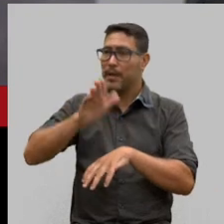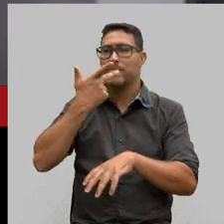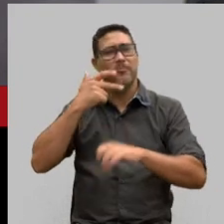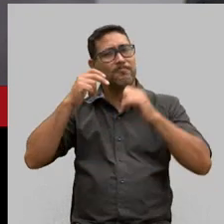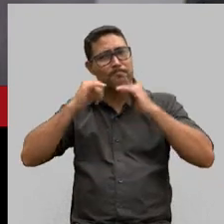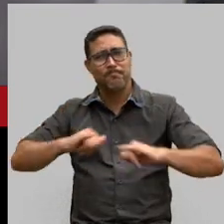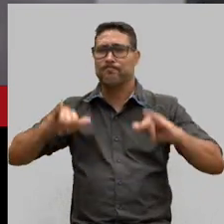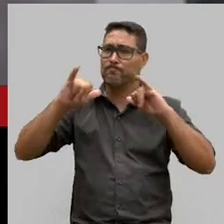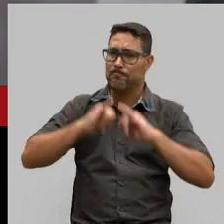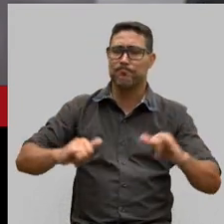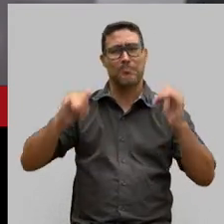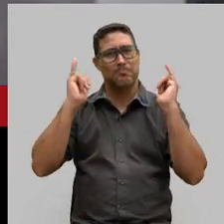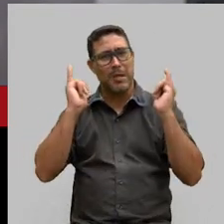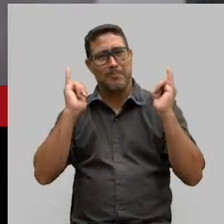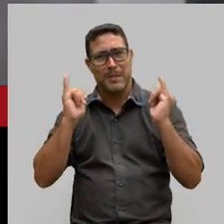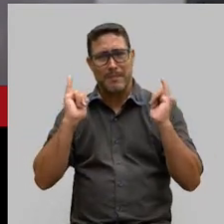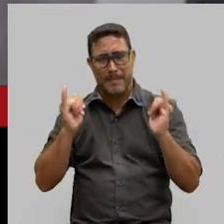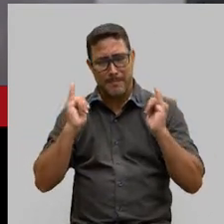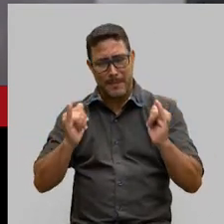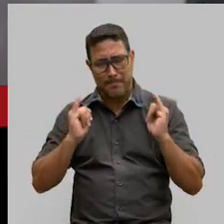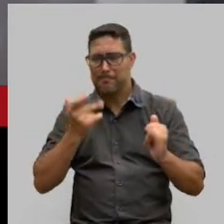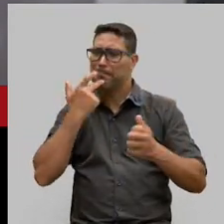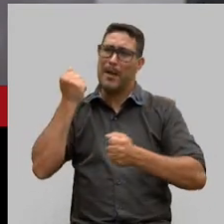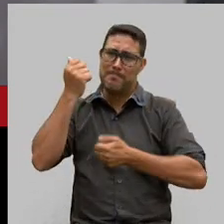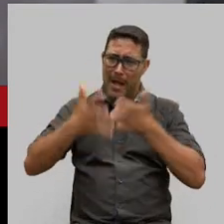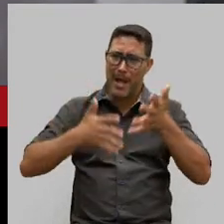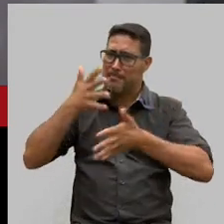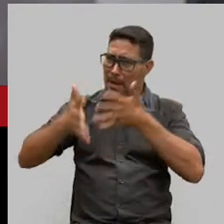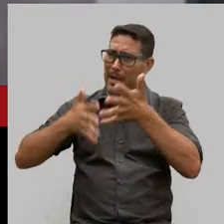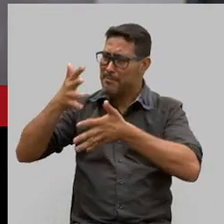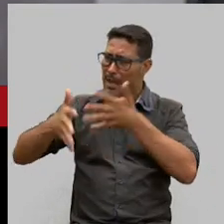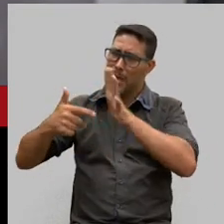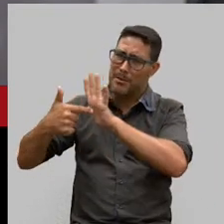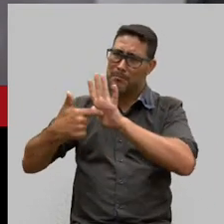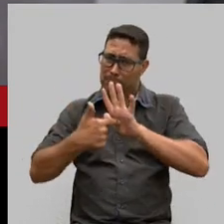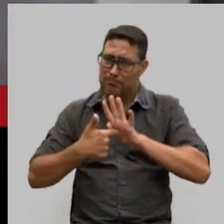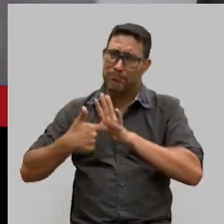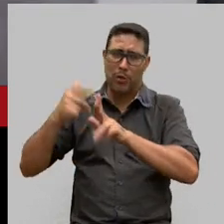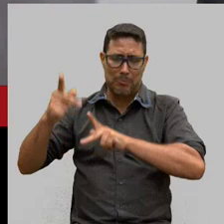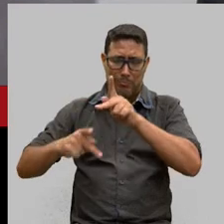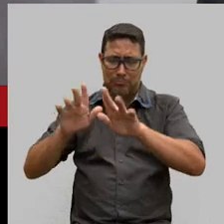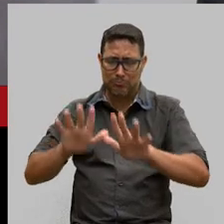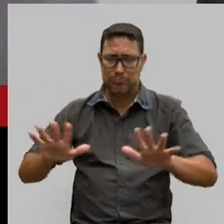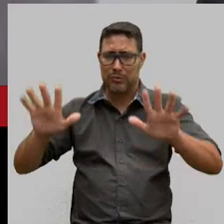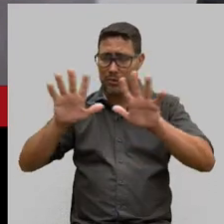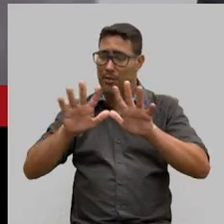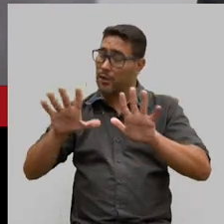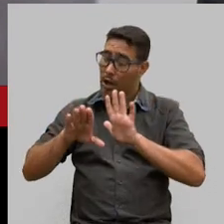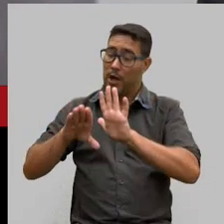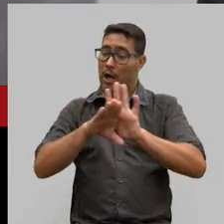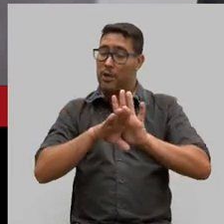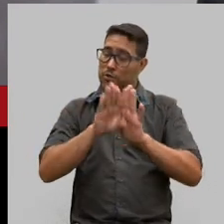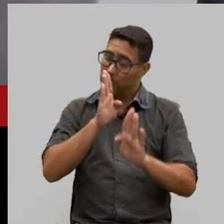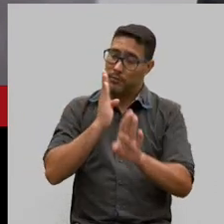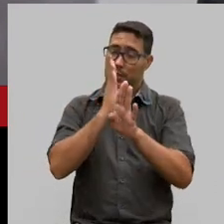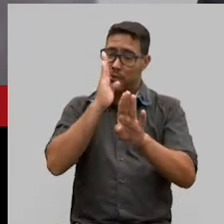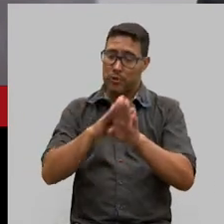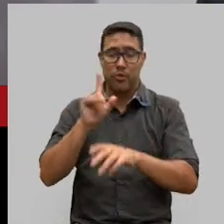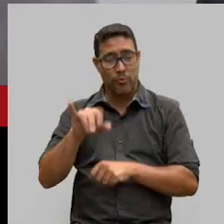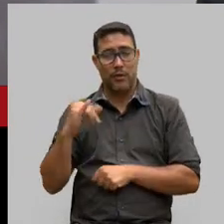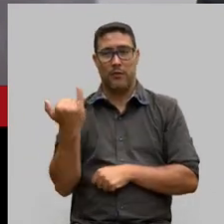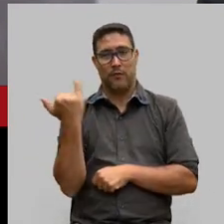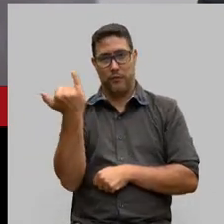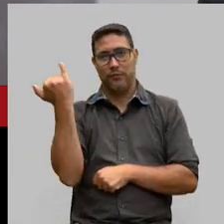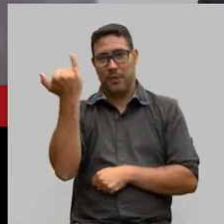discutir trazer esse assunto ao conhecimento da nossa população a gente ajuda nesse diagnóstico que é fundamental para que as